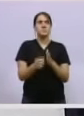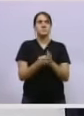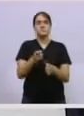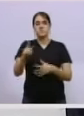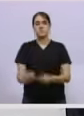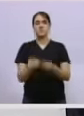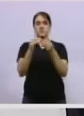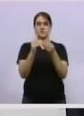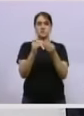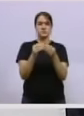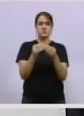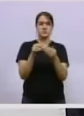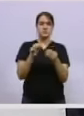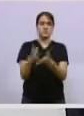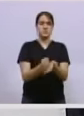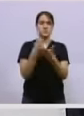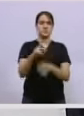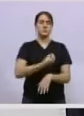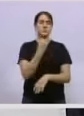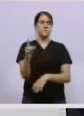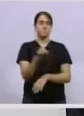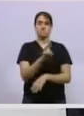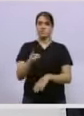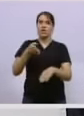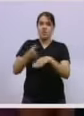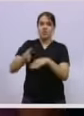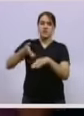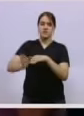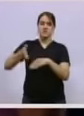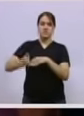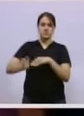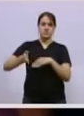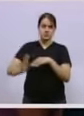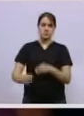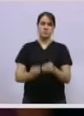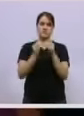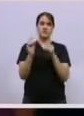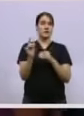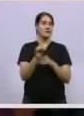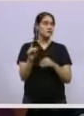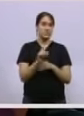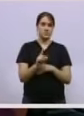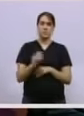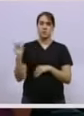você foi, que você deixou de ir, que salvará a sua vida. É o número de vezes que a missa continuou dentro de